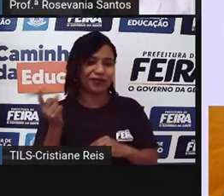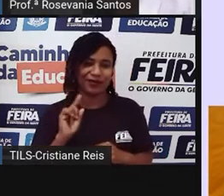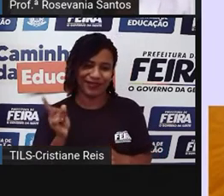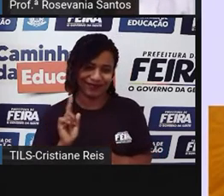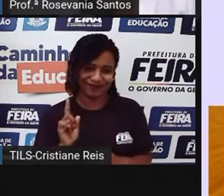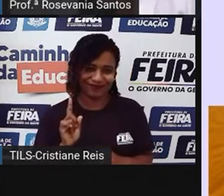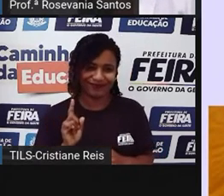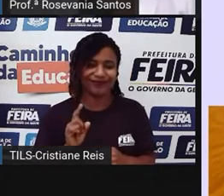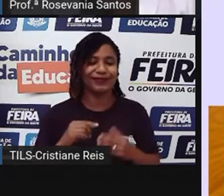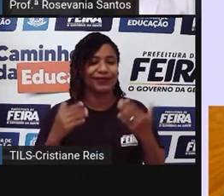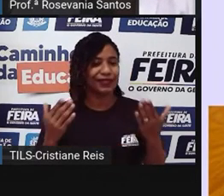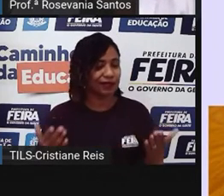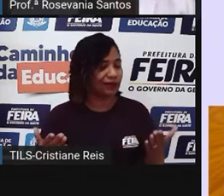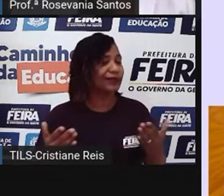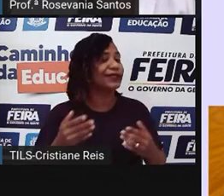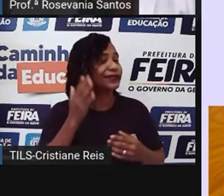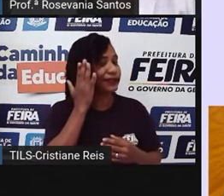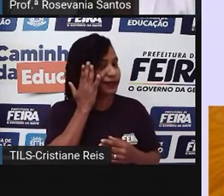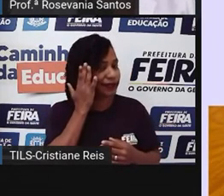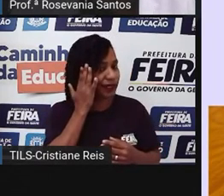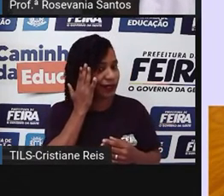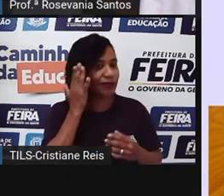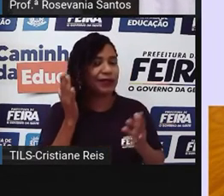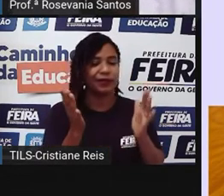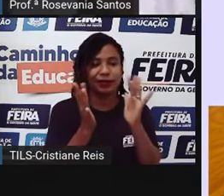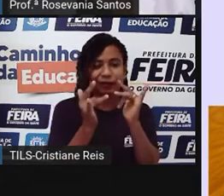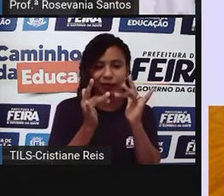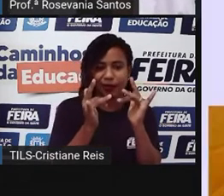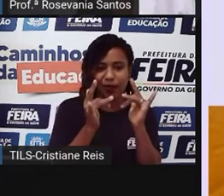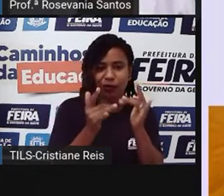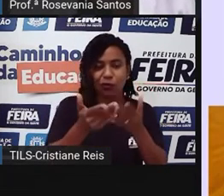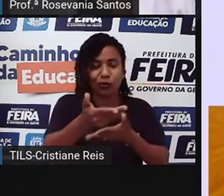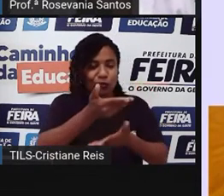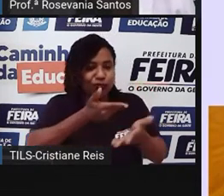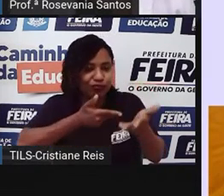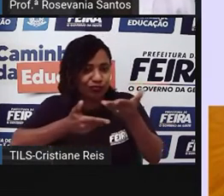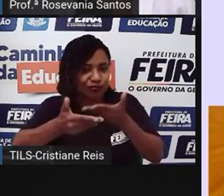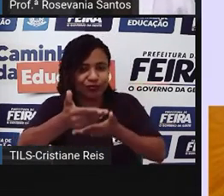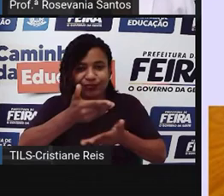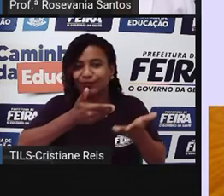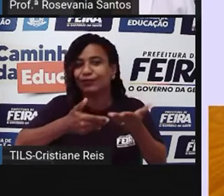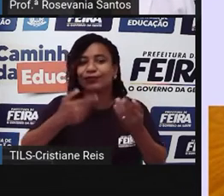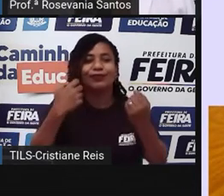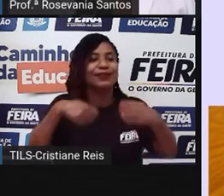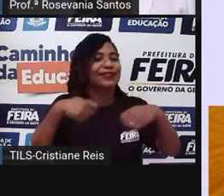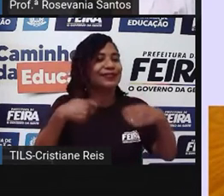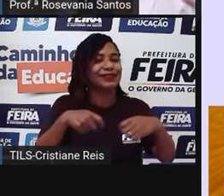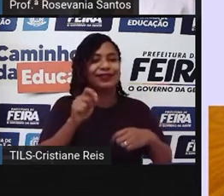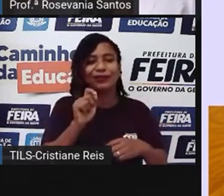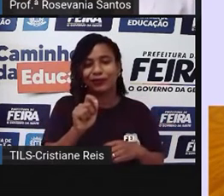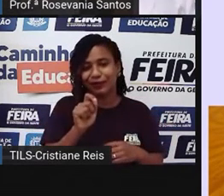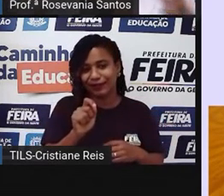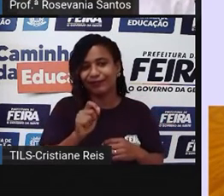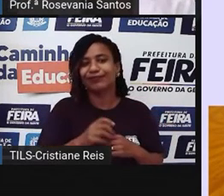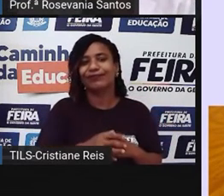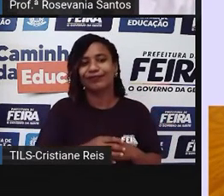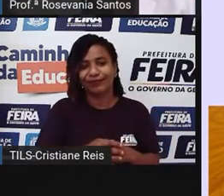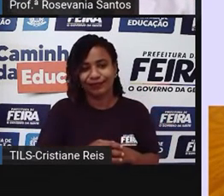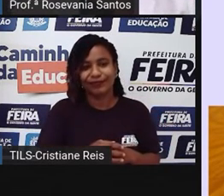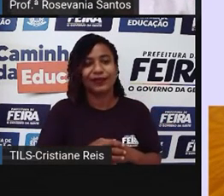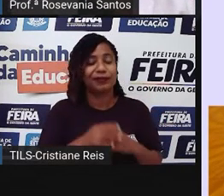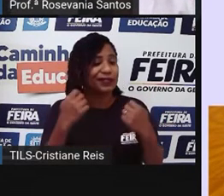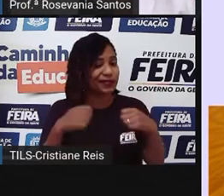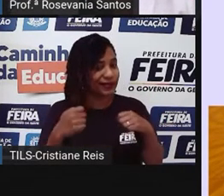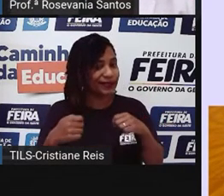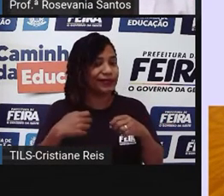gente sabe que essa questão de relacionamento, né, para a maioria das pessoas, acredito, é muito, assim, a questão da